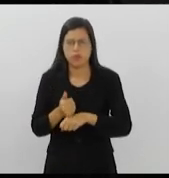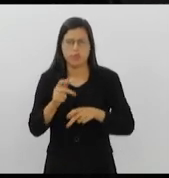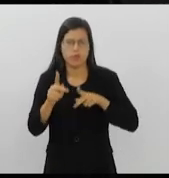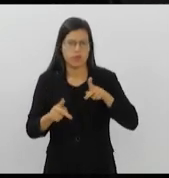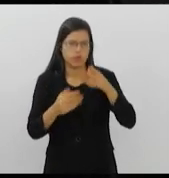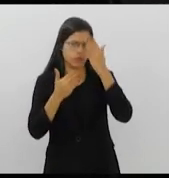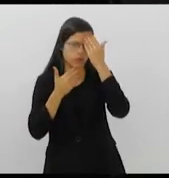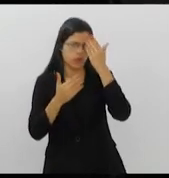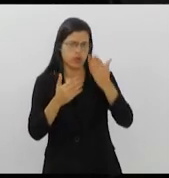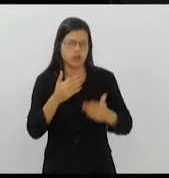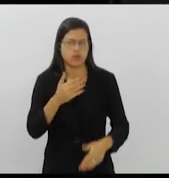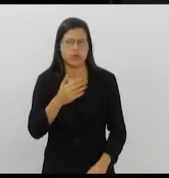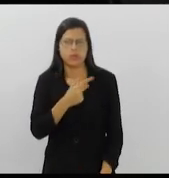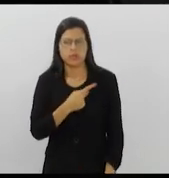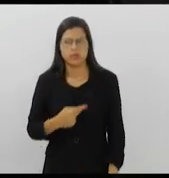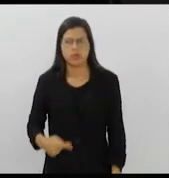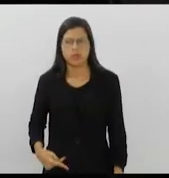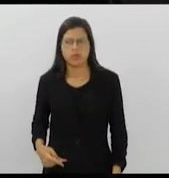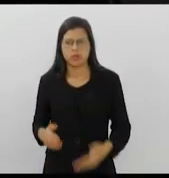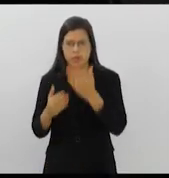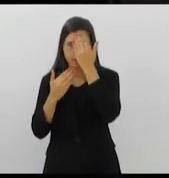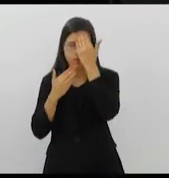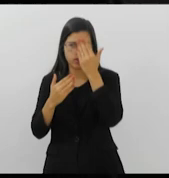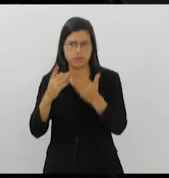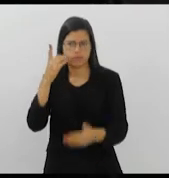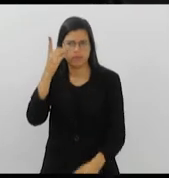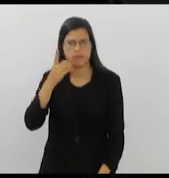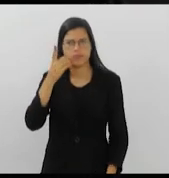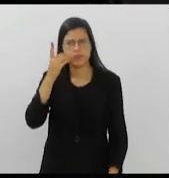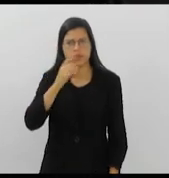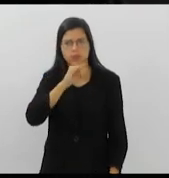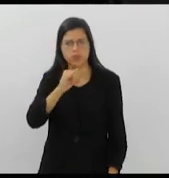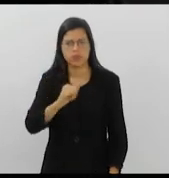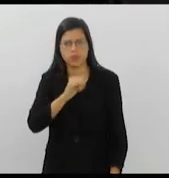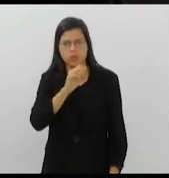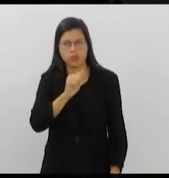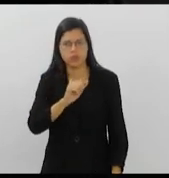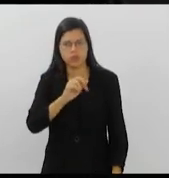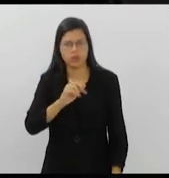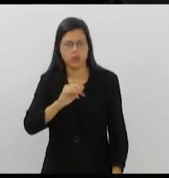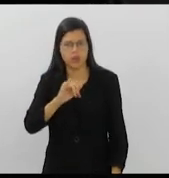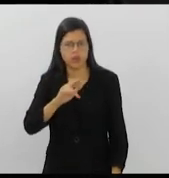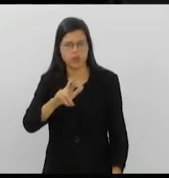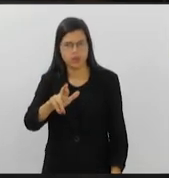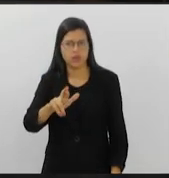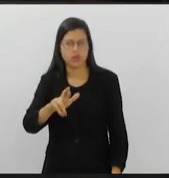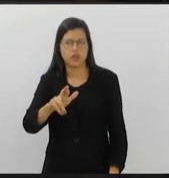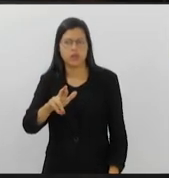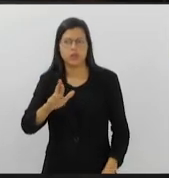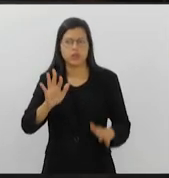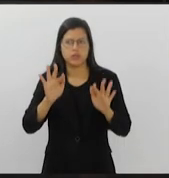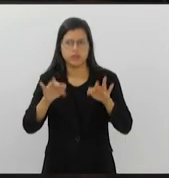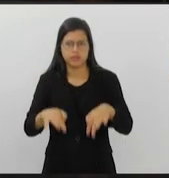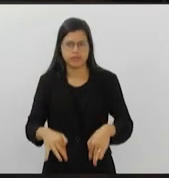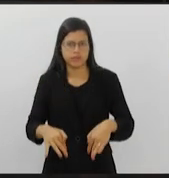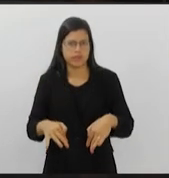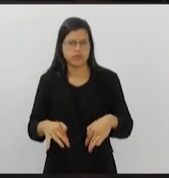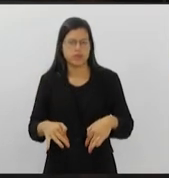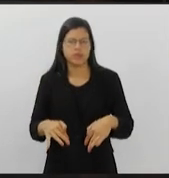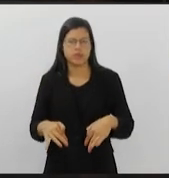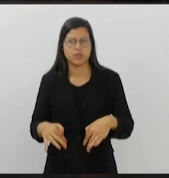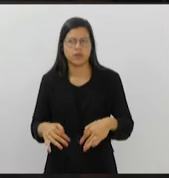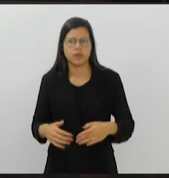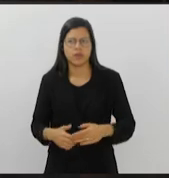Obrigado, presidente. Obrigada, nobre deputado Jair Bittencourt. E nesse final de